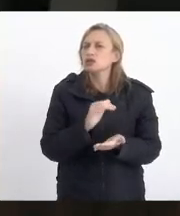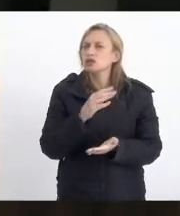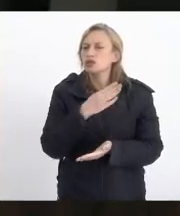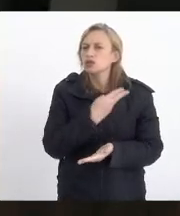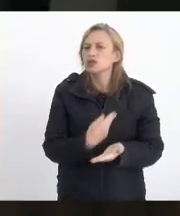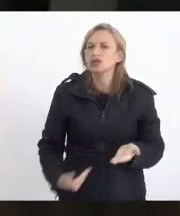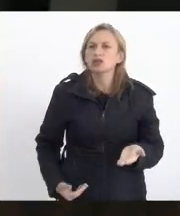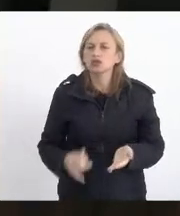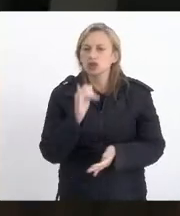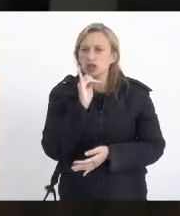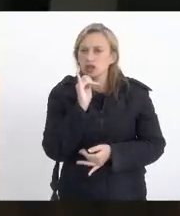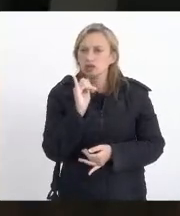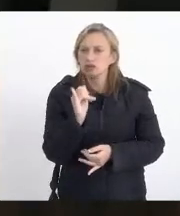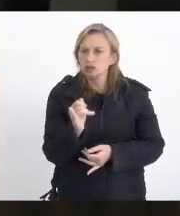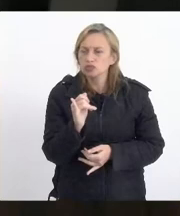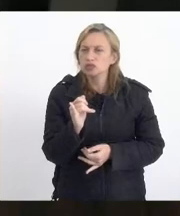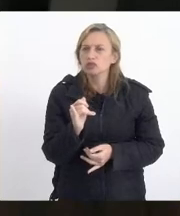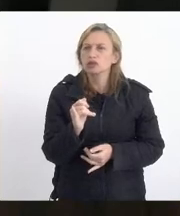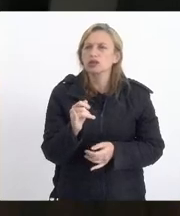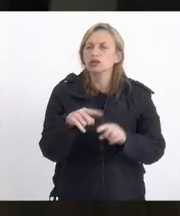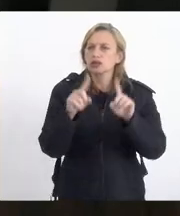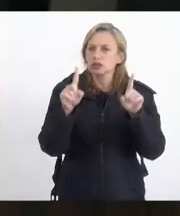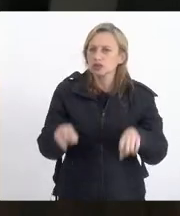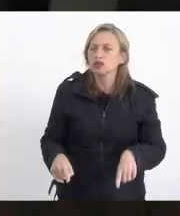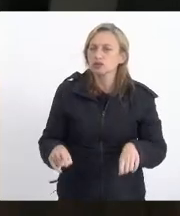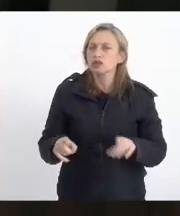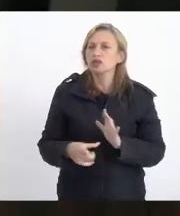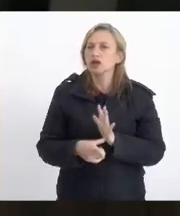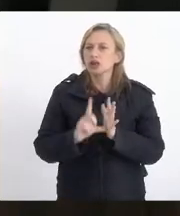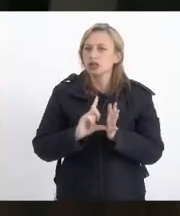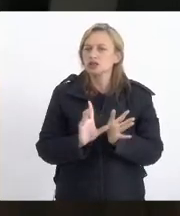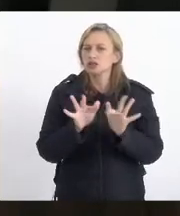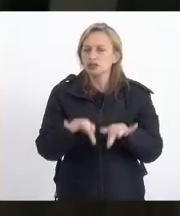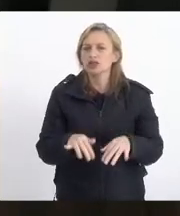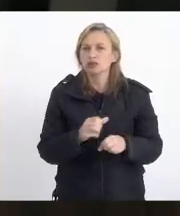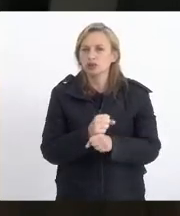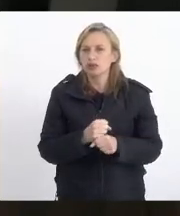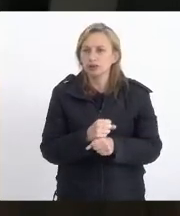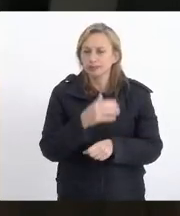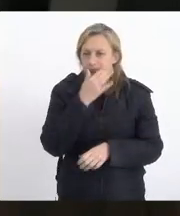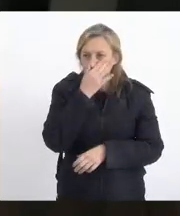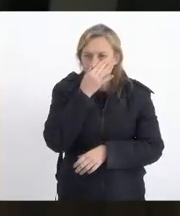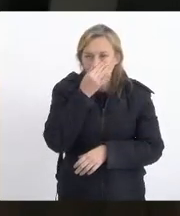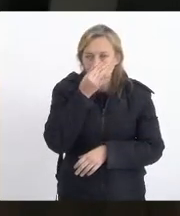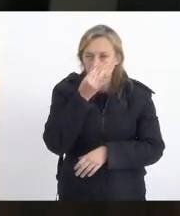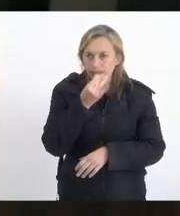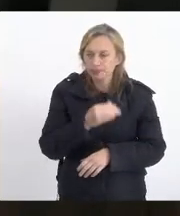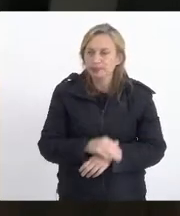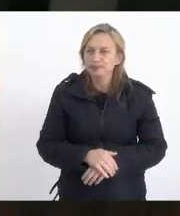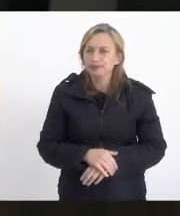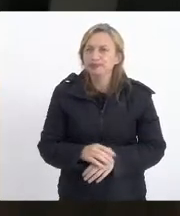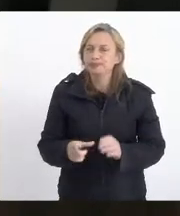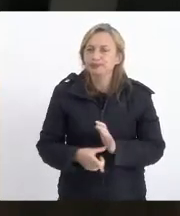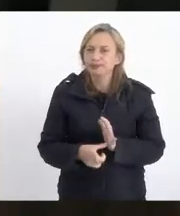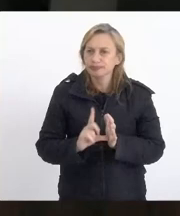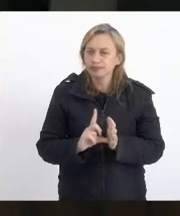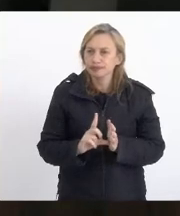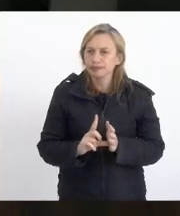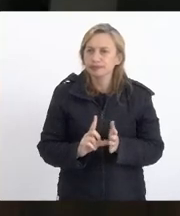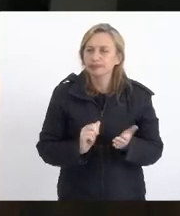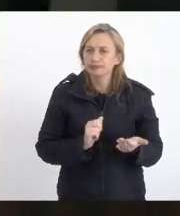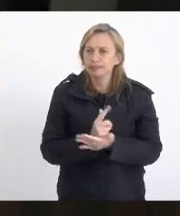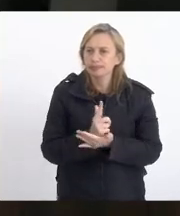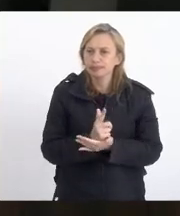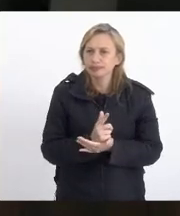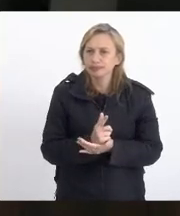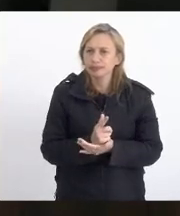anunciou o pagamento do servidor antes do final do ano e vai antecipar o pagamento.